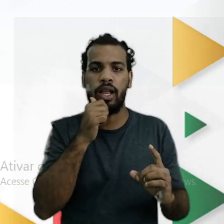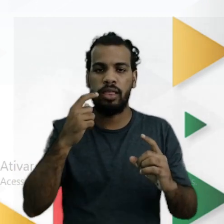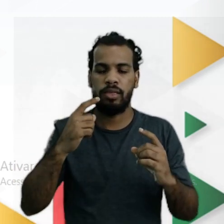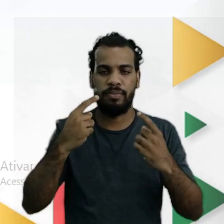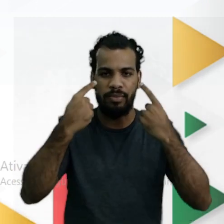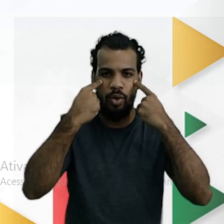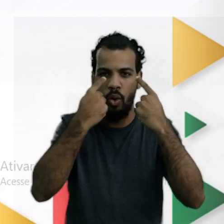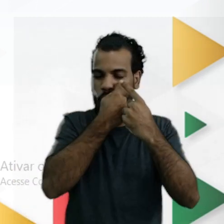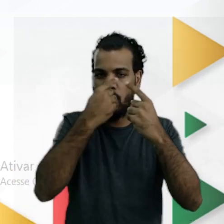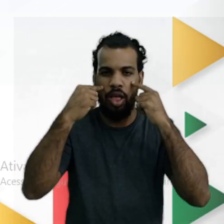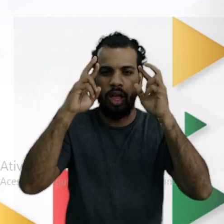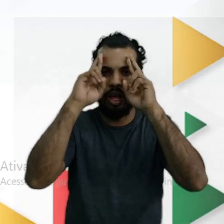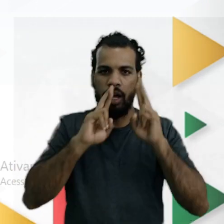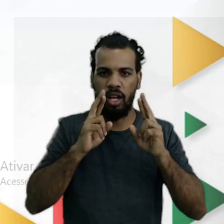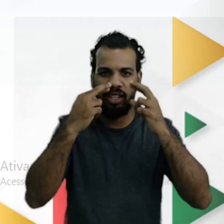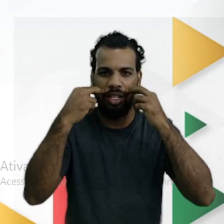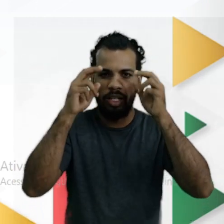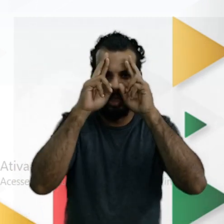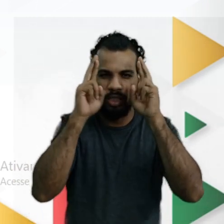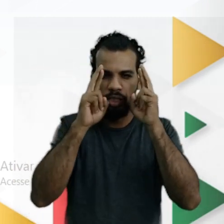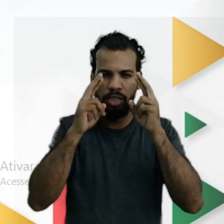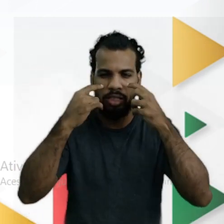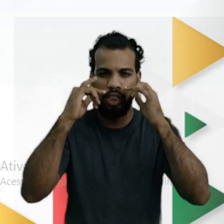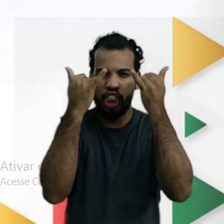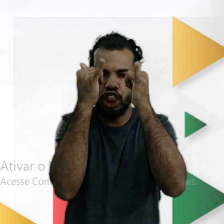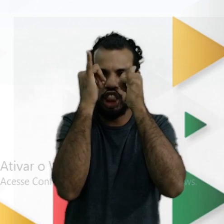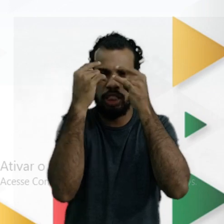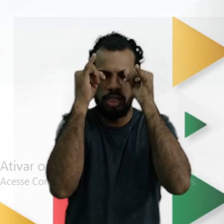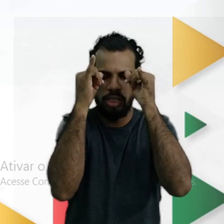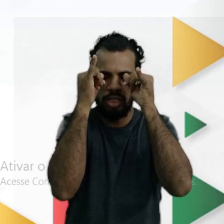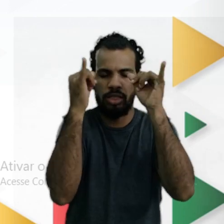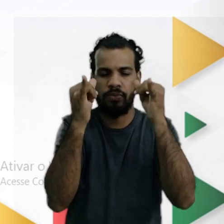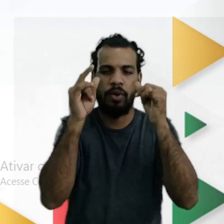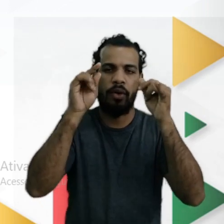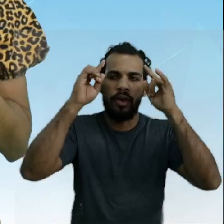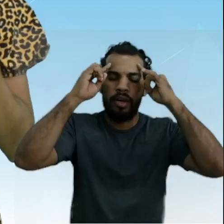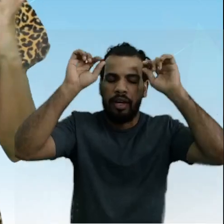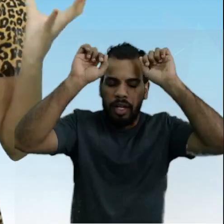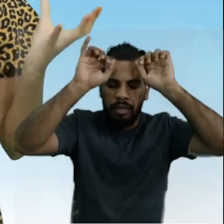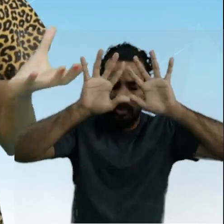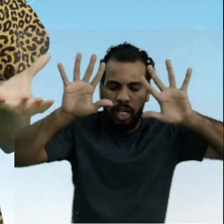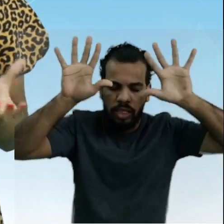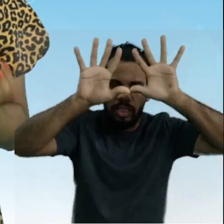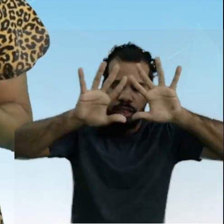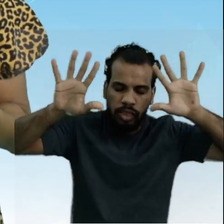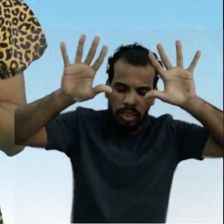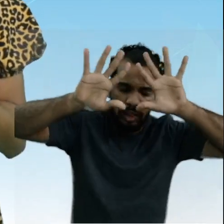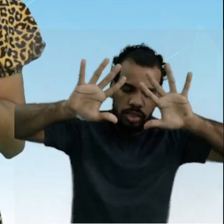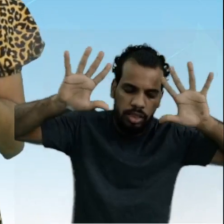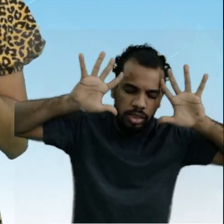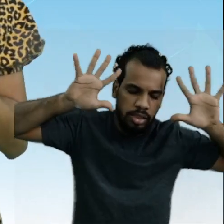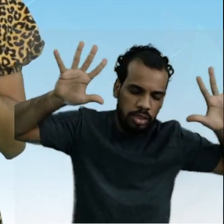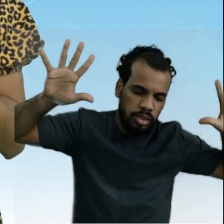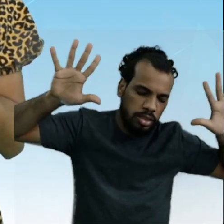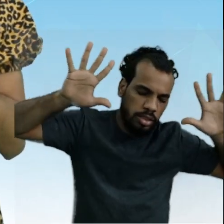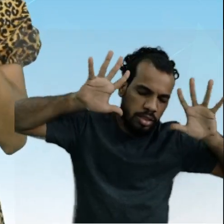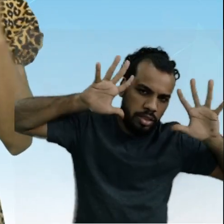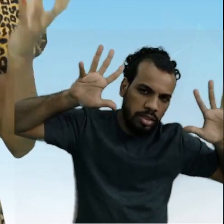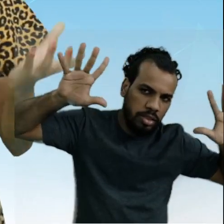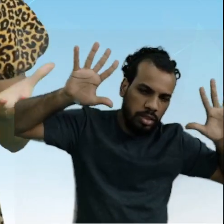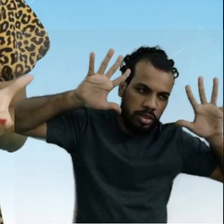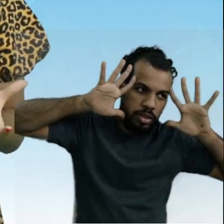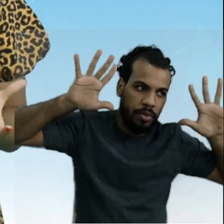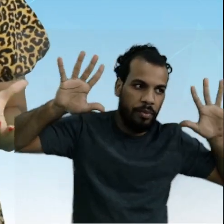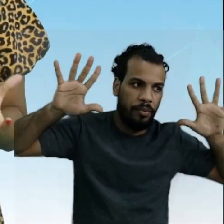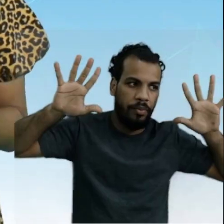trovão. Essa parte aí você começa, é uma coisa muito magética, é uma coisa muito mítica, trata muito